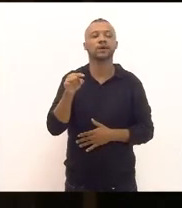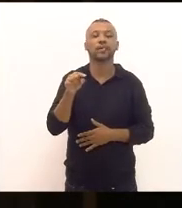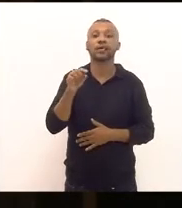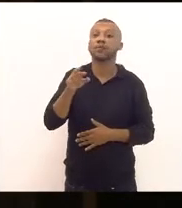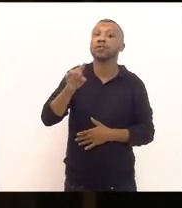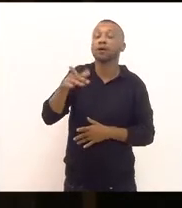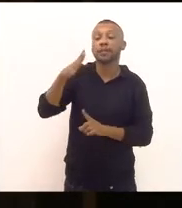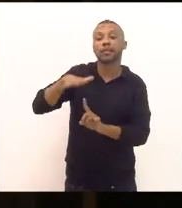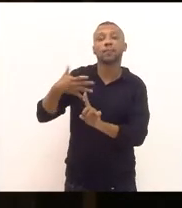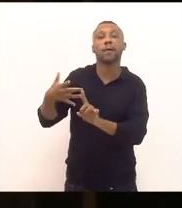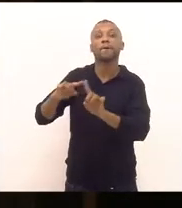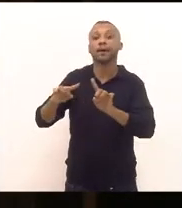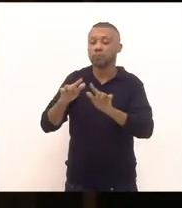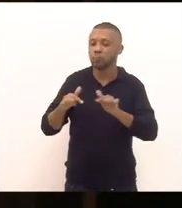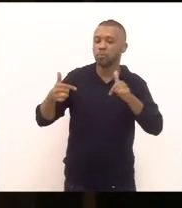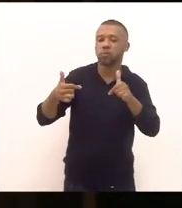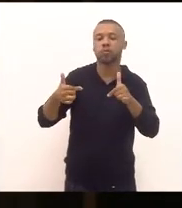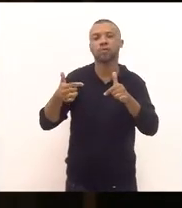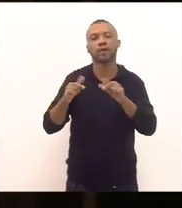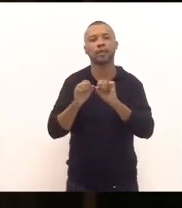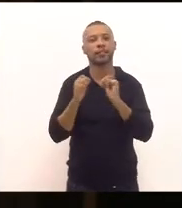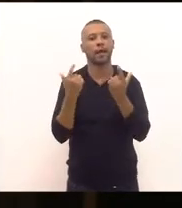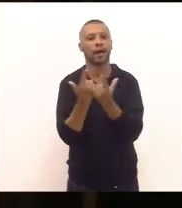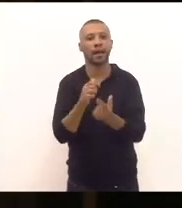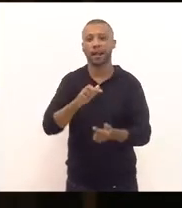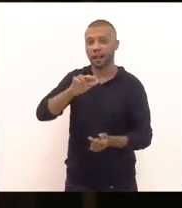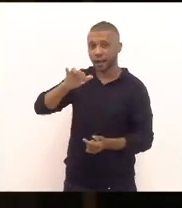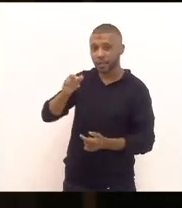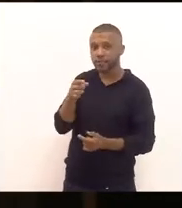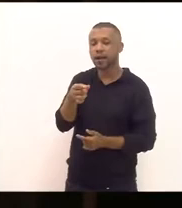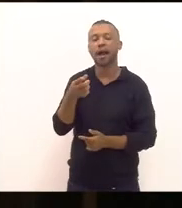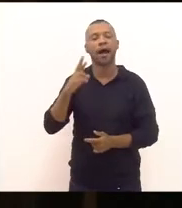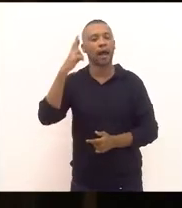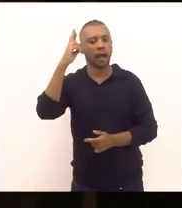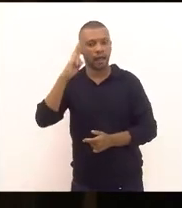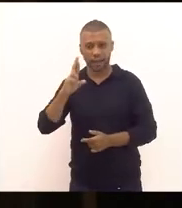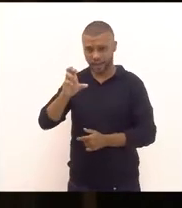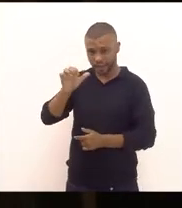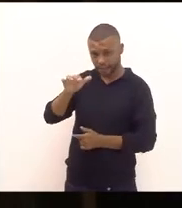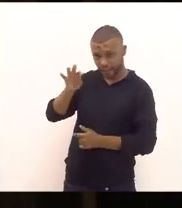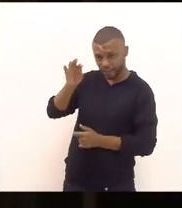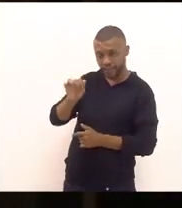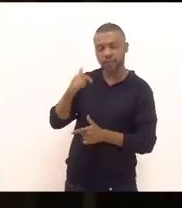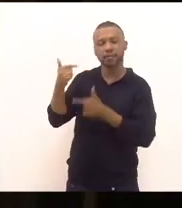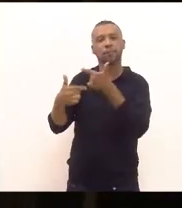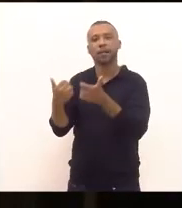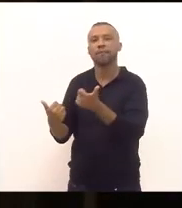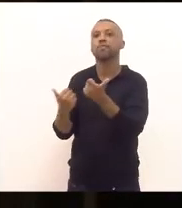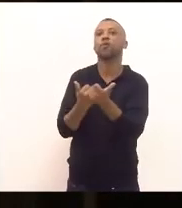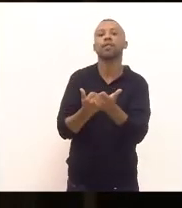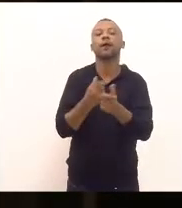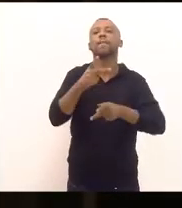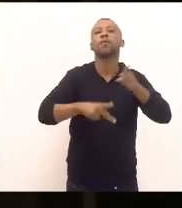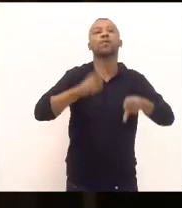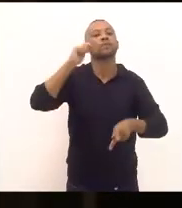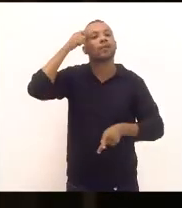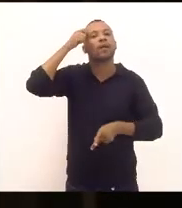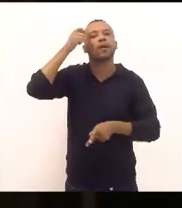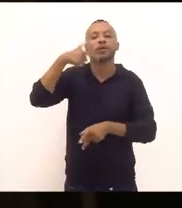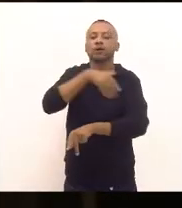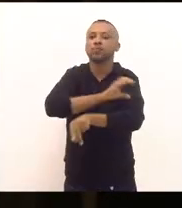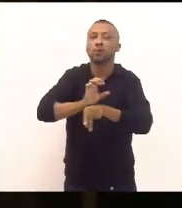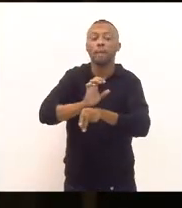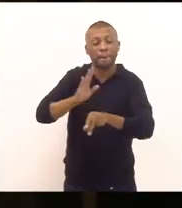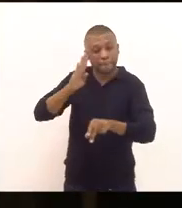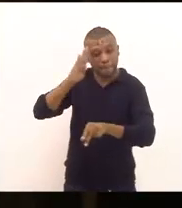mais de todas as iniciativas legislativas que a Renata tem feito e favor da população negra e da nossa cultura que além